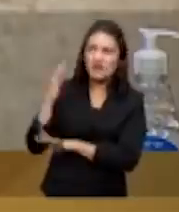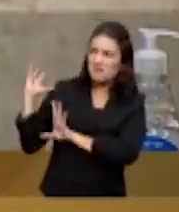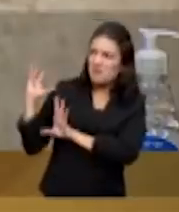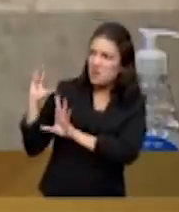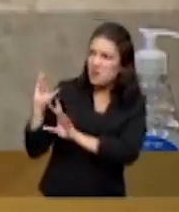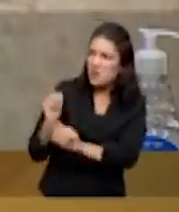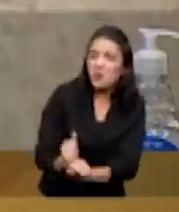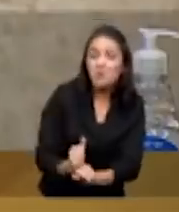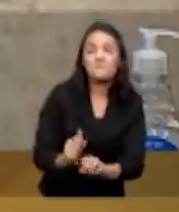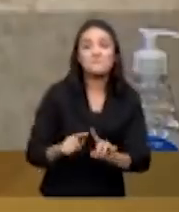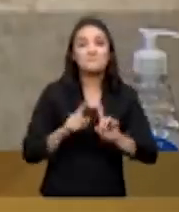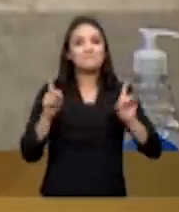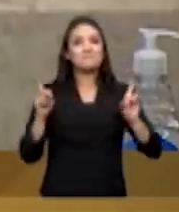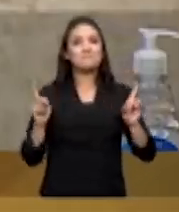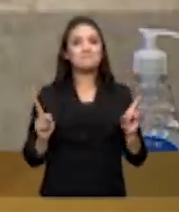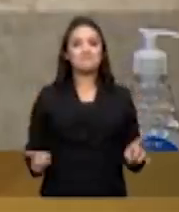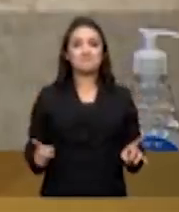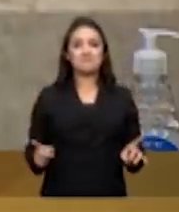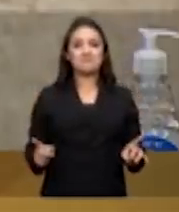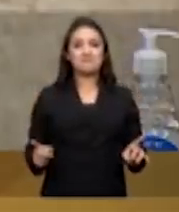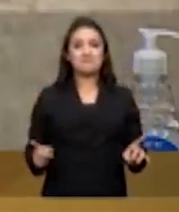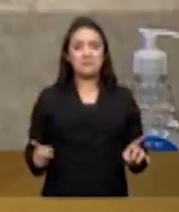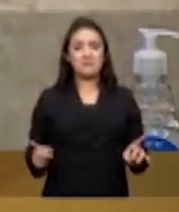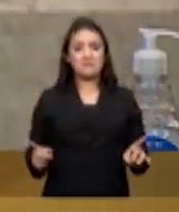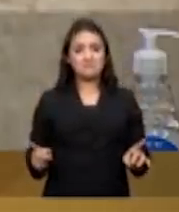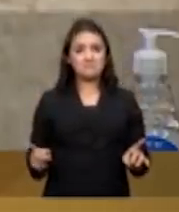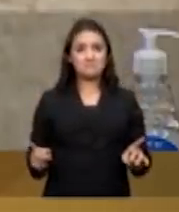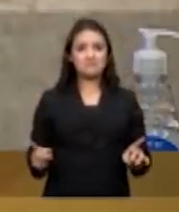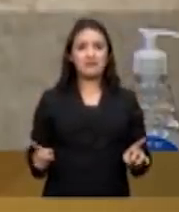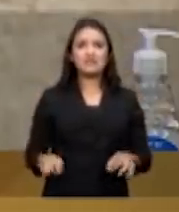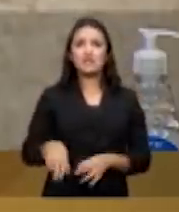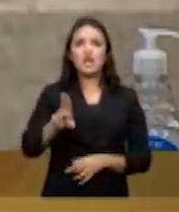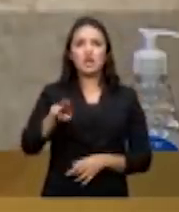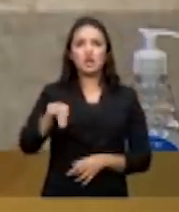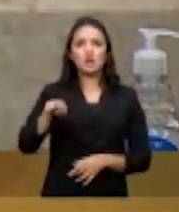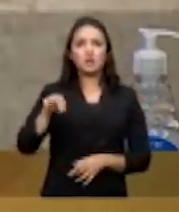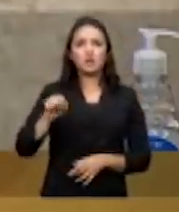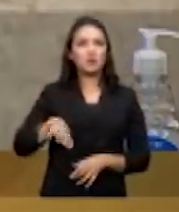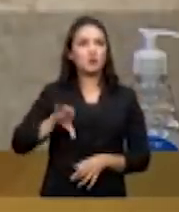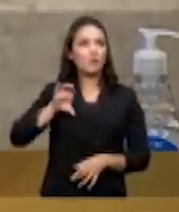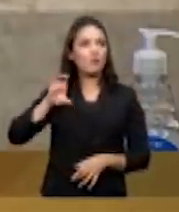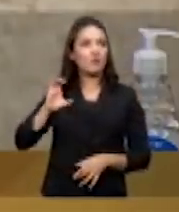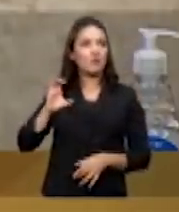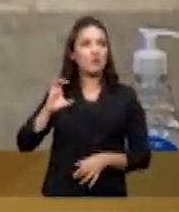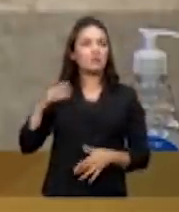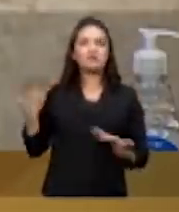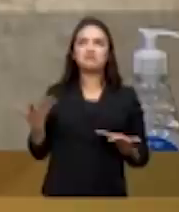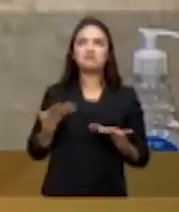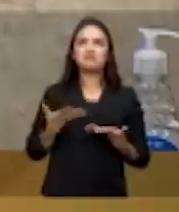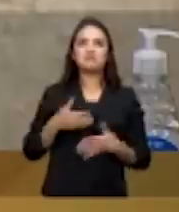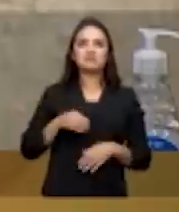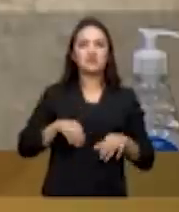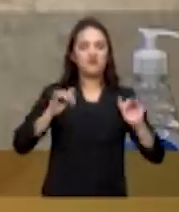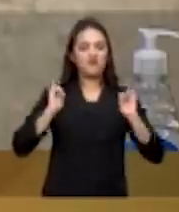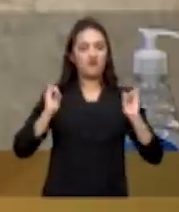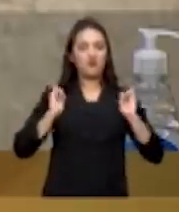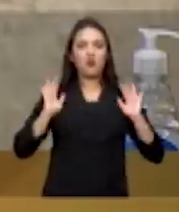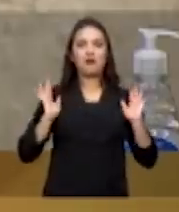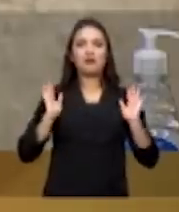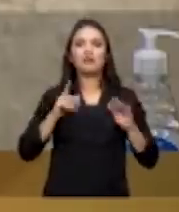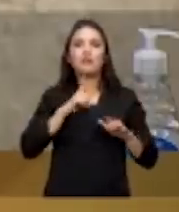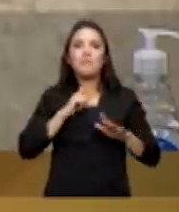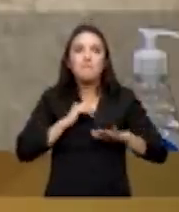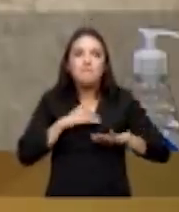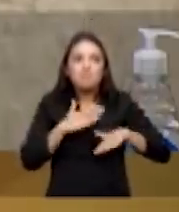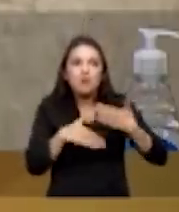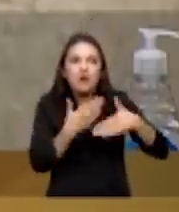Tribunal Federal jamais se negou e jamais se negará ao aprimoramento institucional em